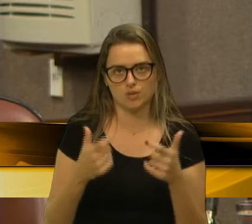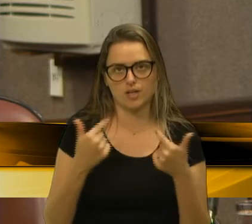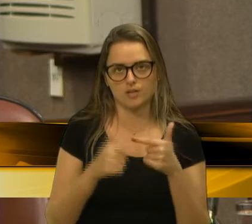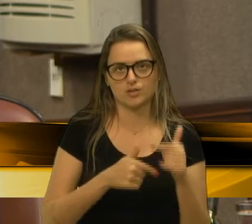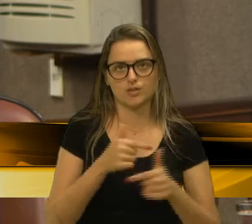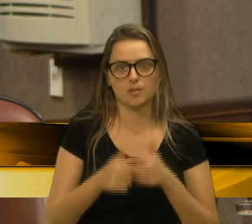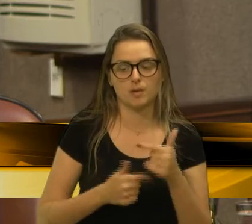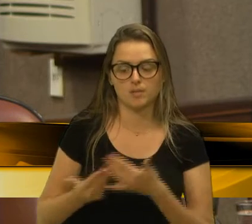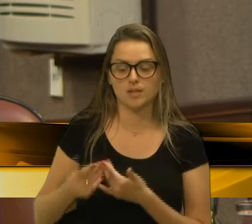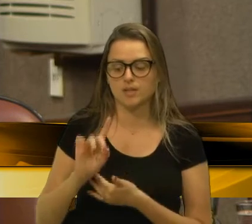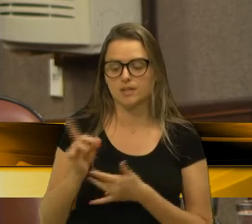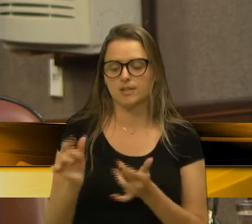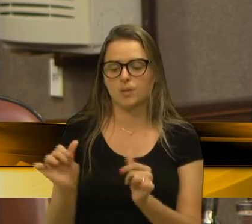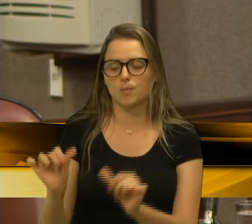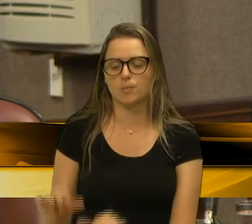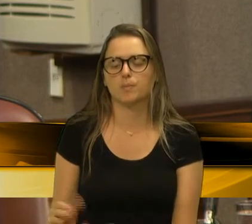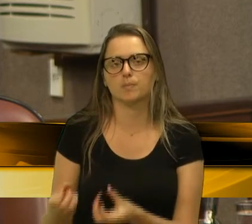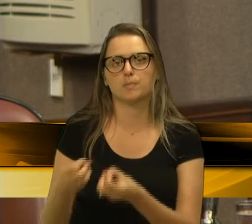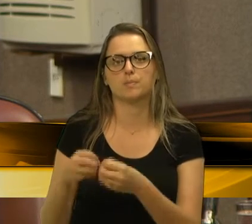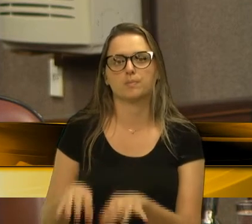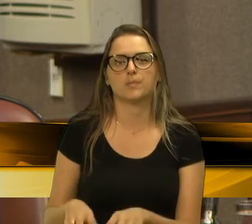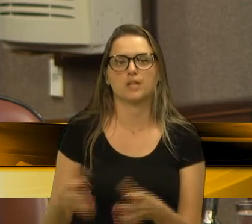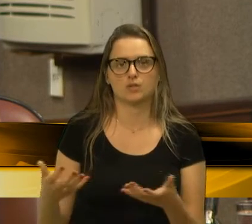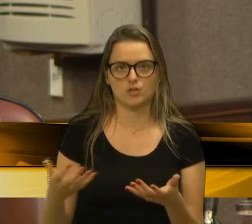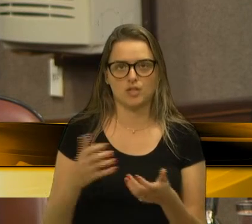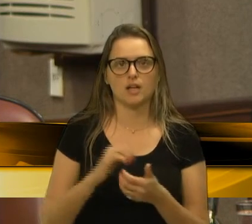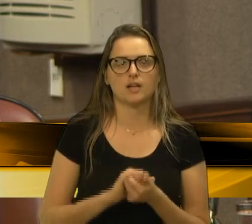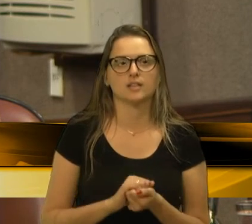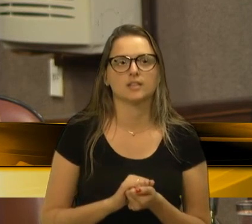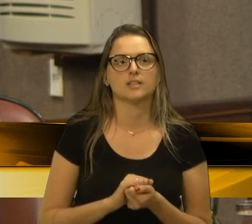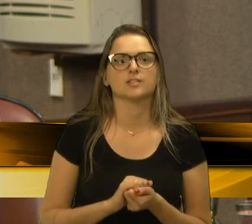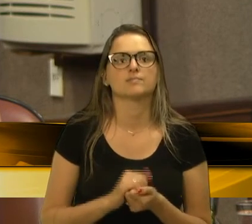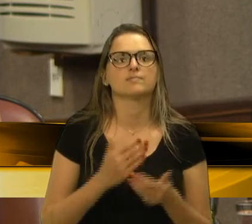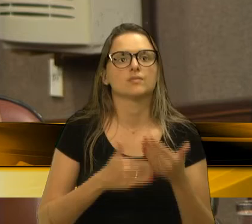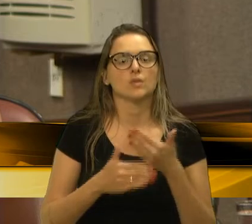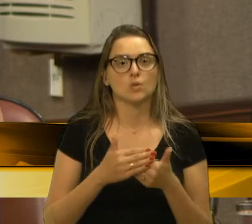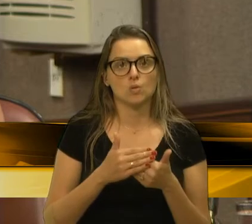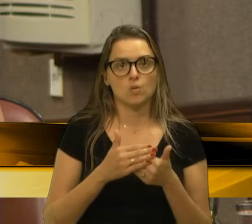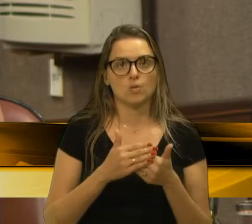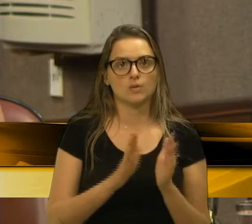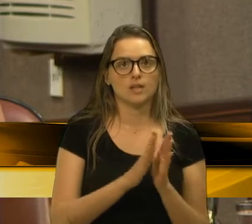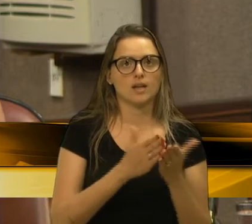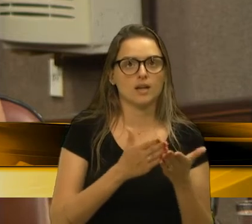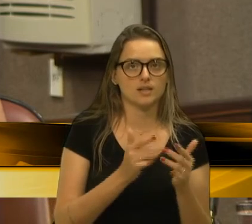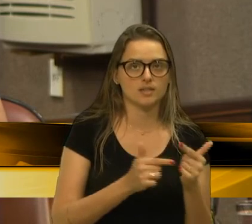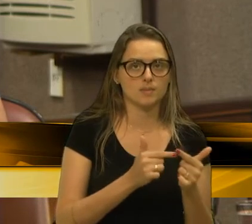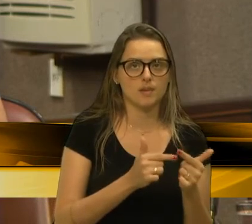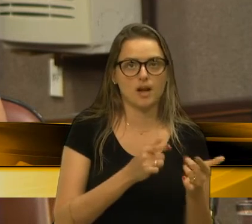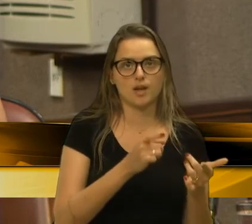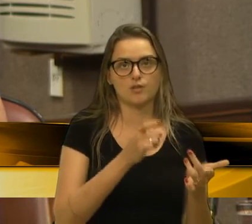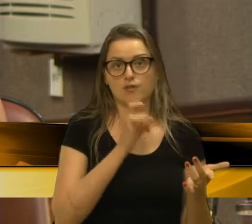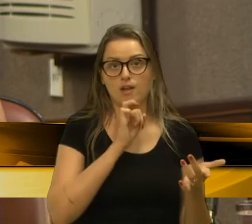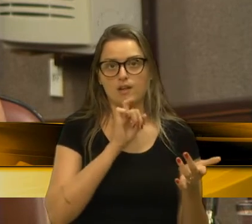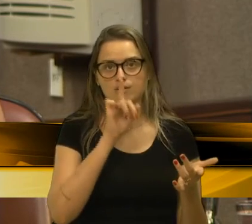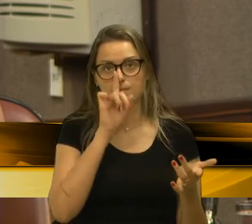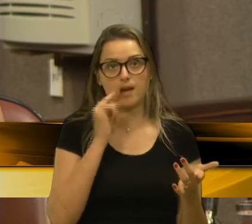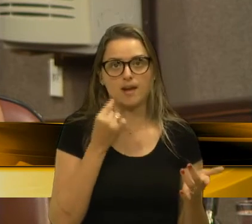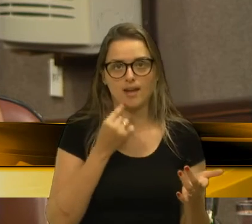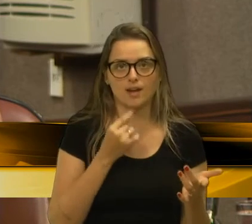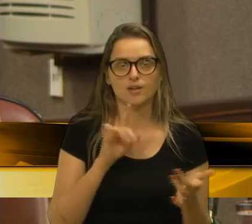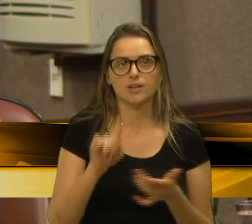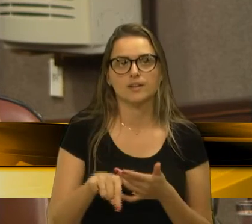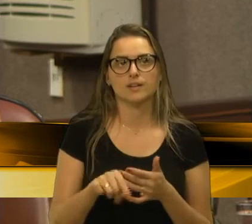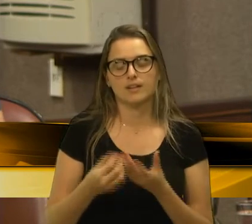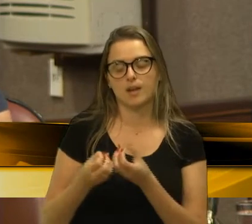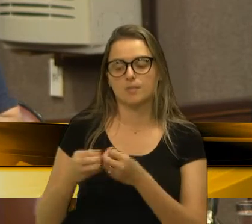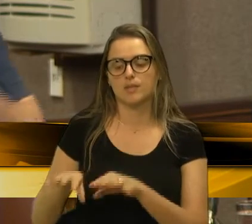e não precarizando e dando parabéns para atitudes como essa carteira verde e amarelo, que é a precarização do trabalho,